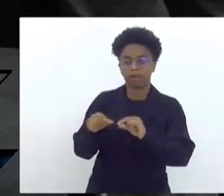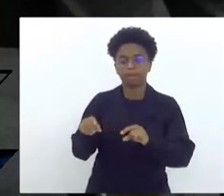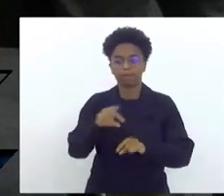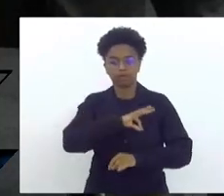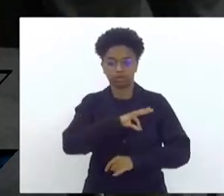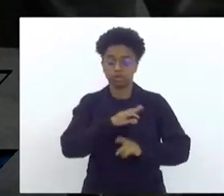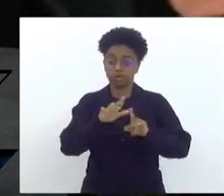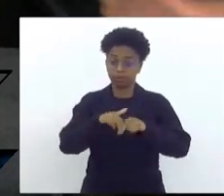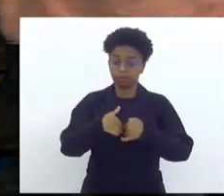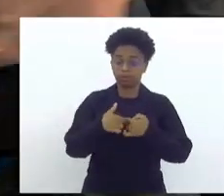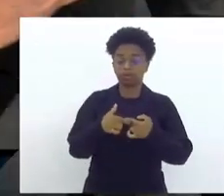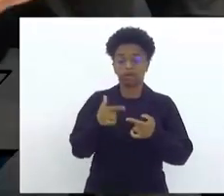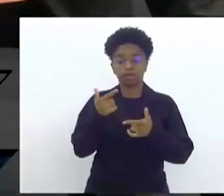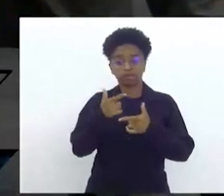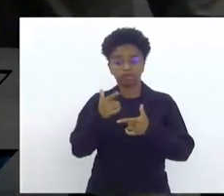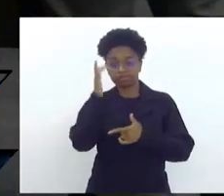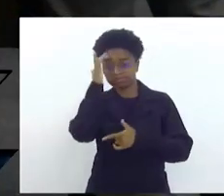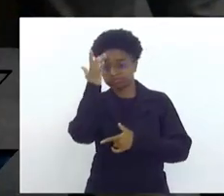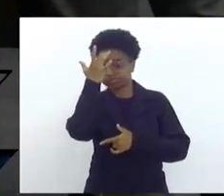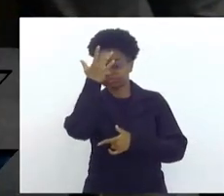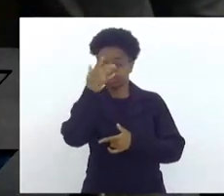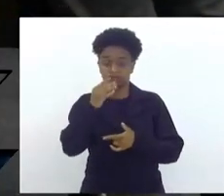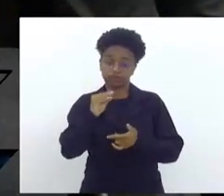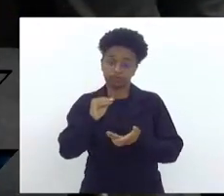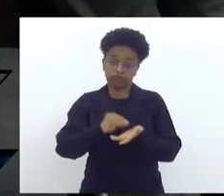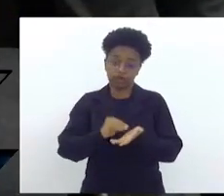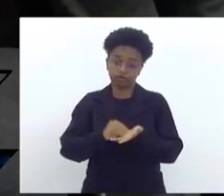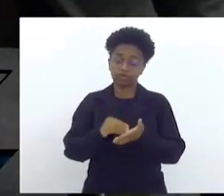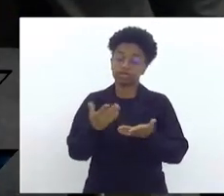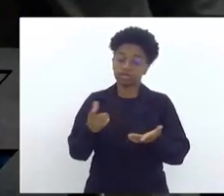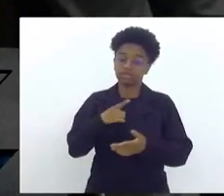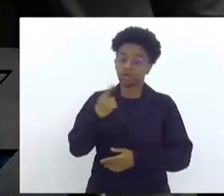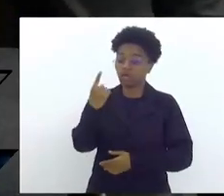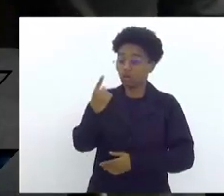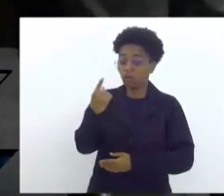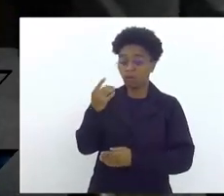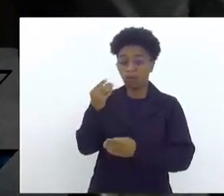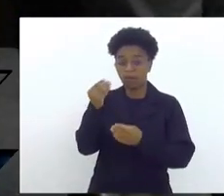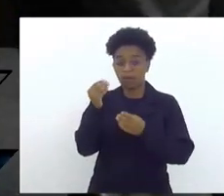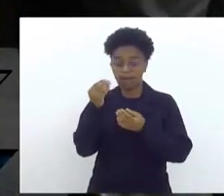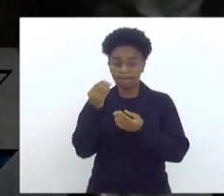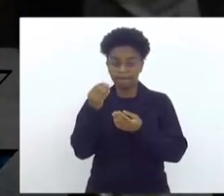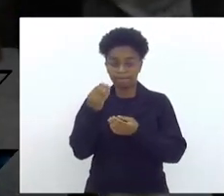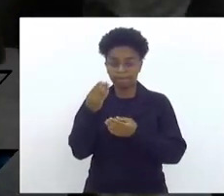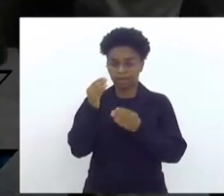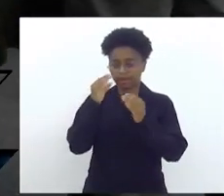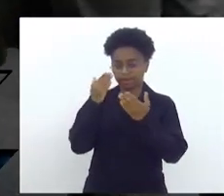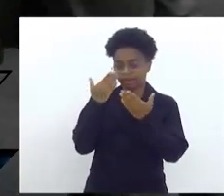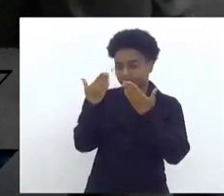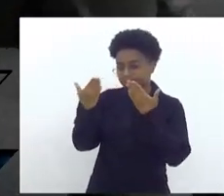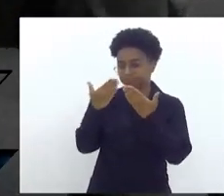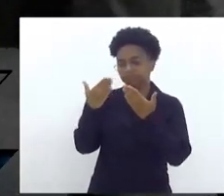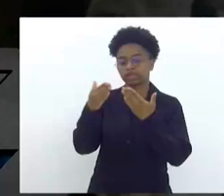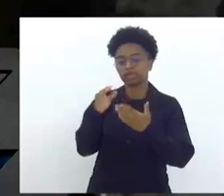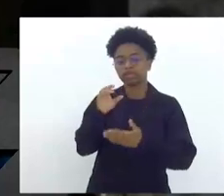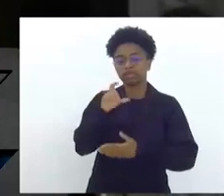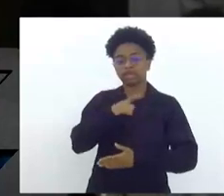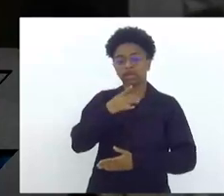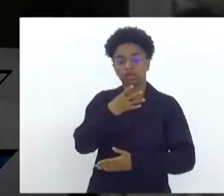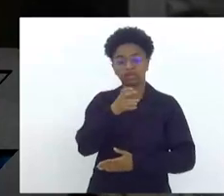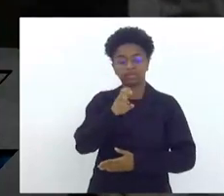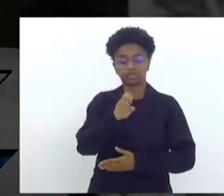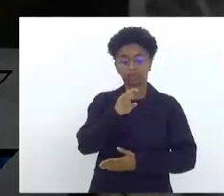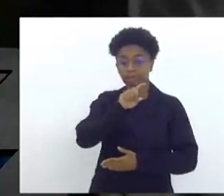até ali naquele momento um psiquiatra para 45 mil policiais no estado do Rio de Janeiro e nós